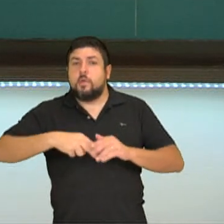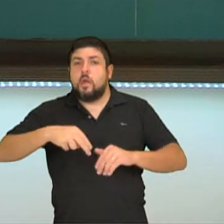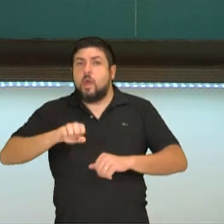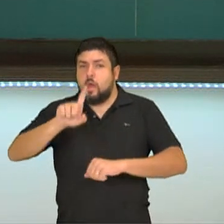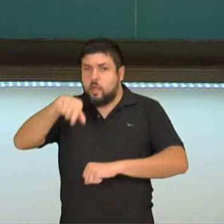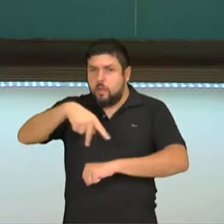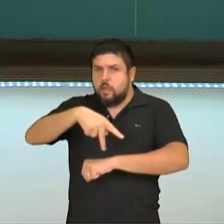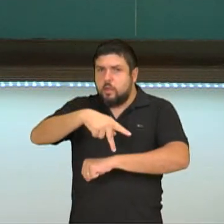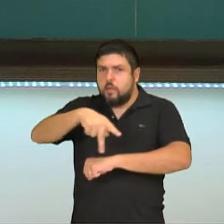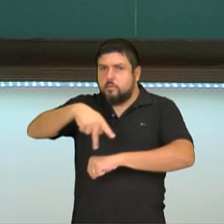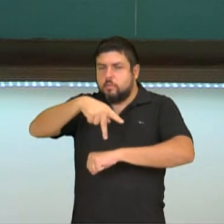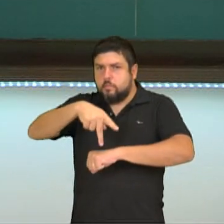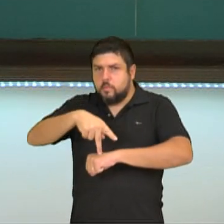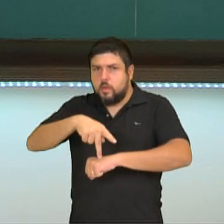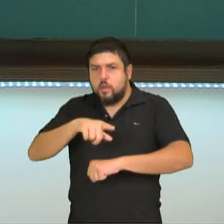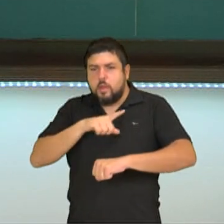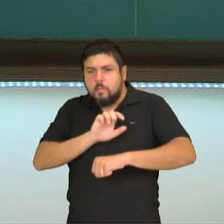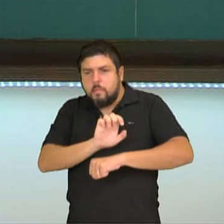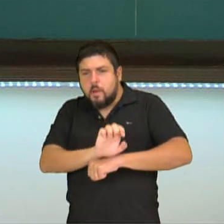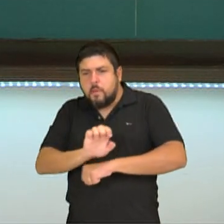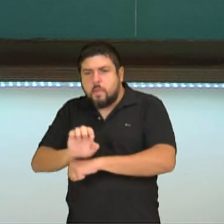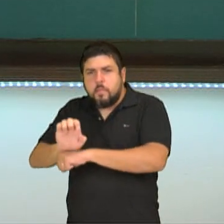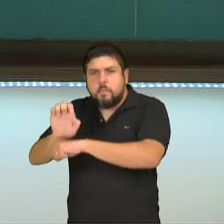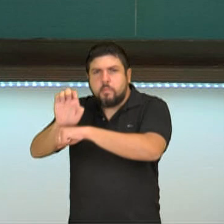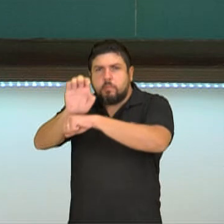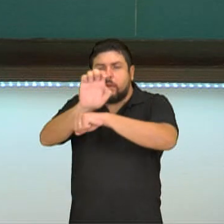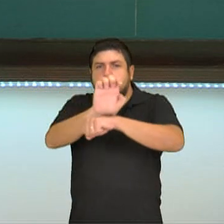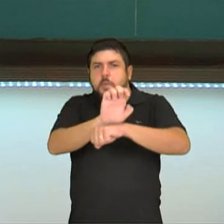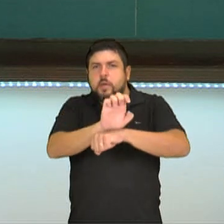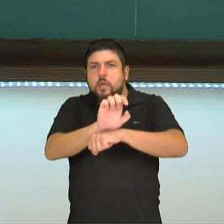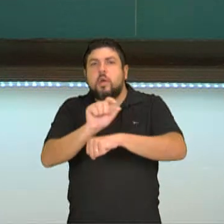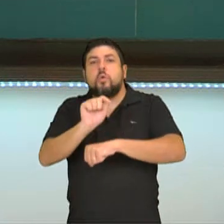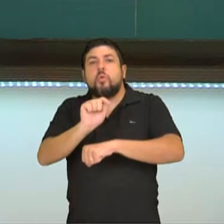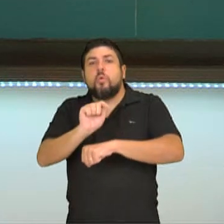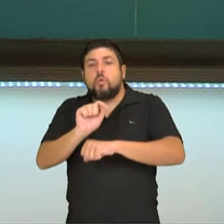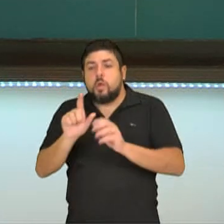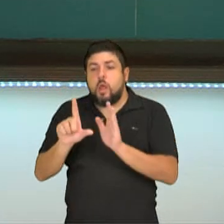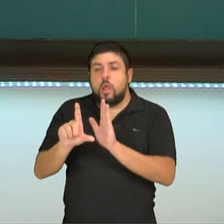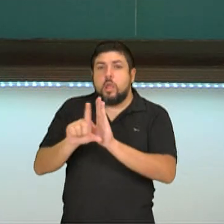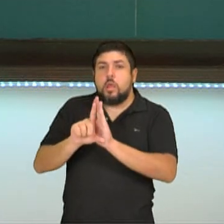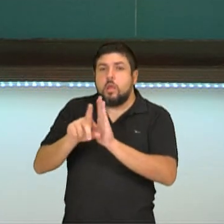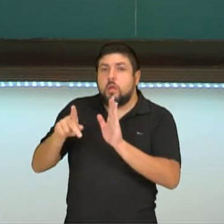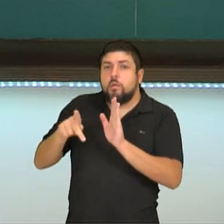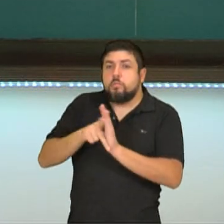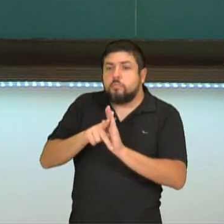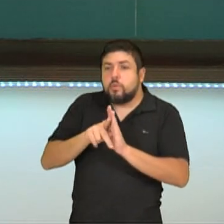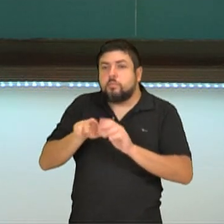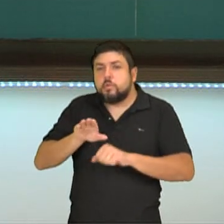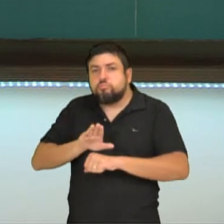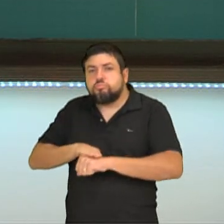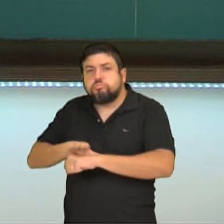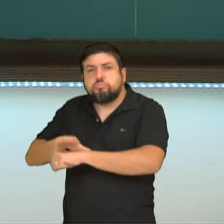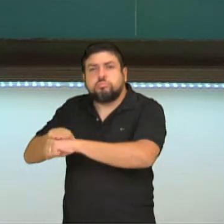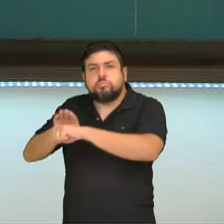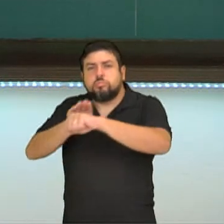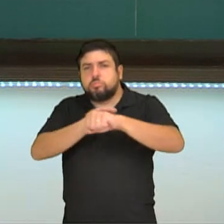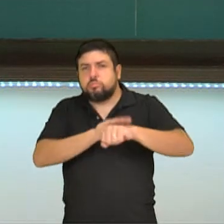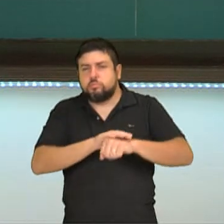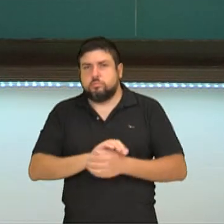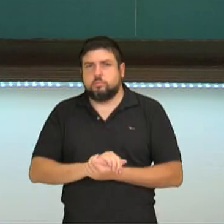né, que têm leis próprias, ou seja, estados autônomos, de forma independente. Eles não